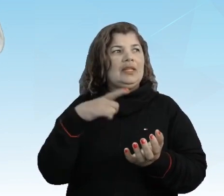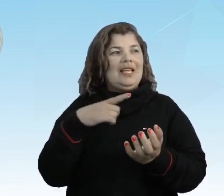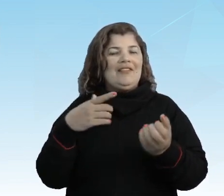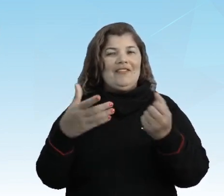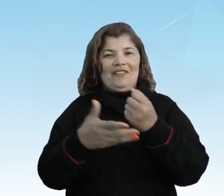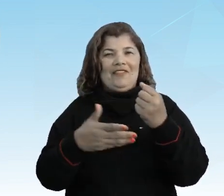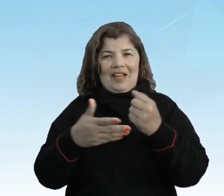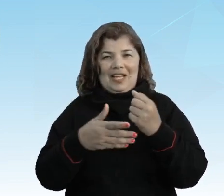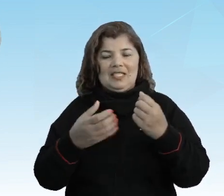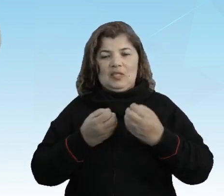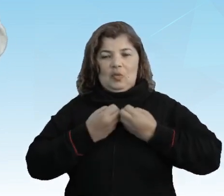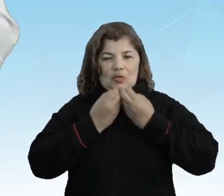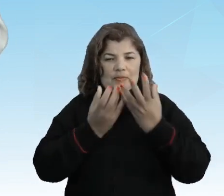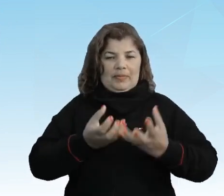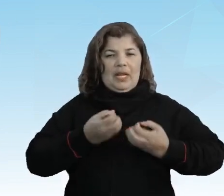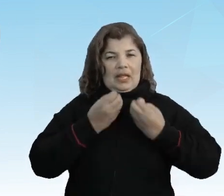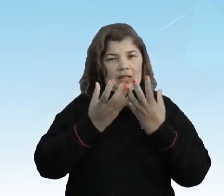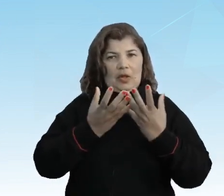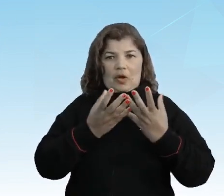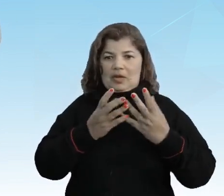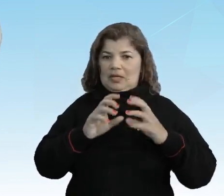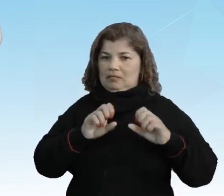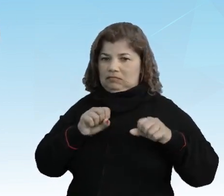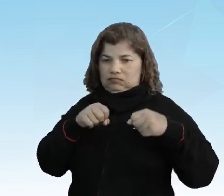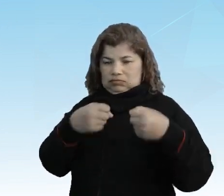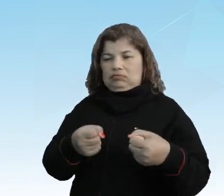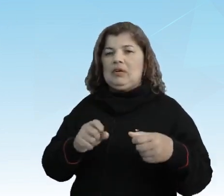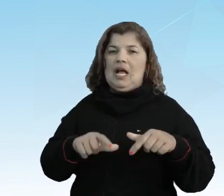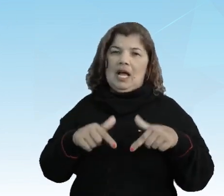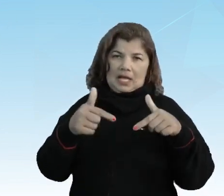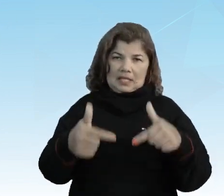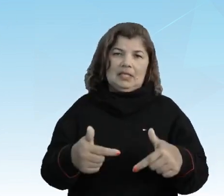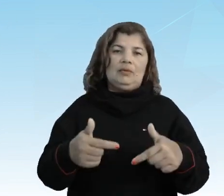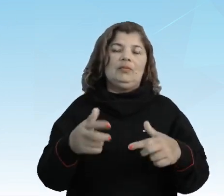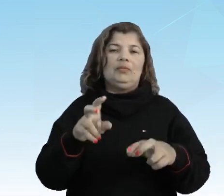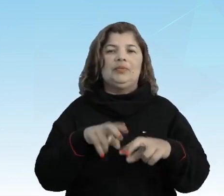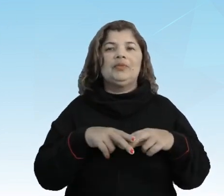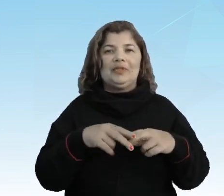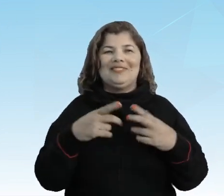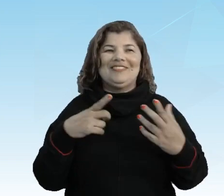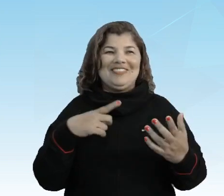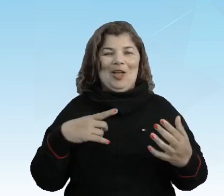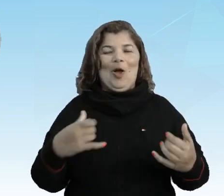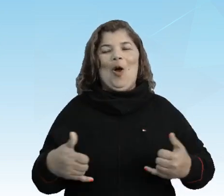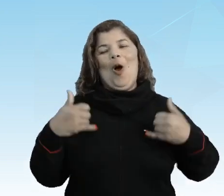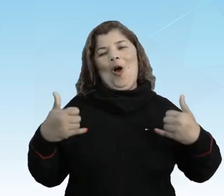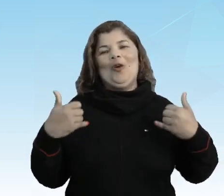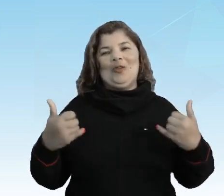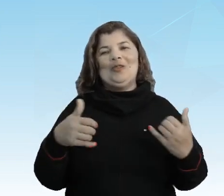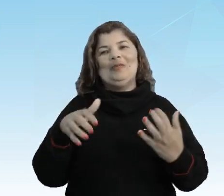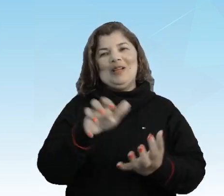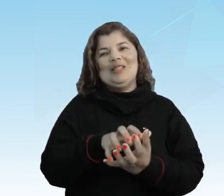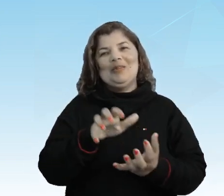conspiratória que sai da conspiração e vai Verdade. para a ação. Interessante, né? É por isso que o orgulho, olha o orgulho de ser pernambucano, sai da fase